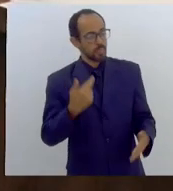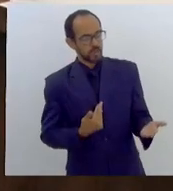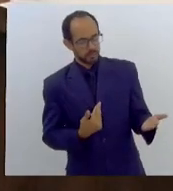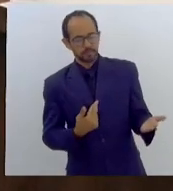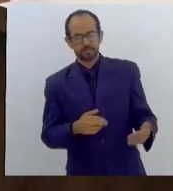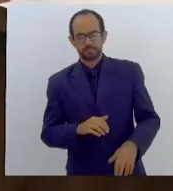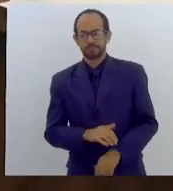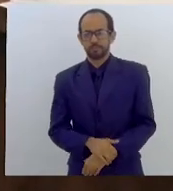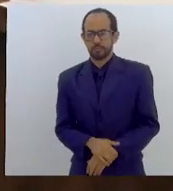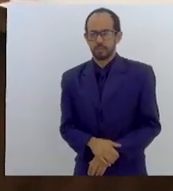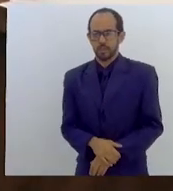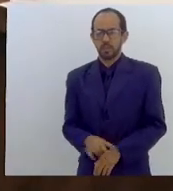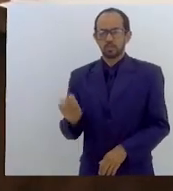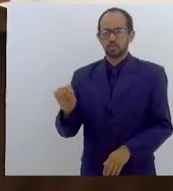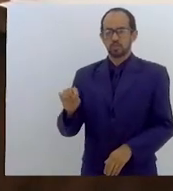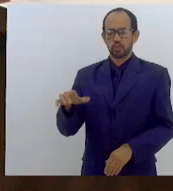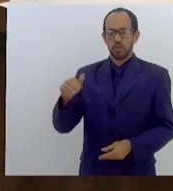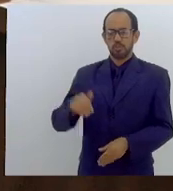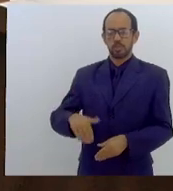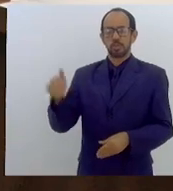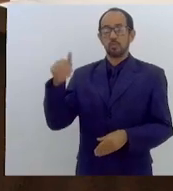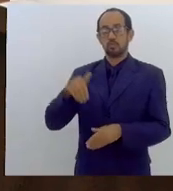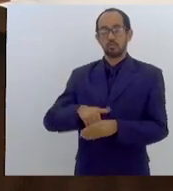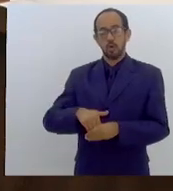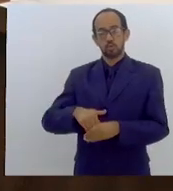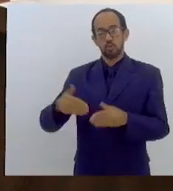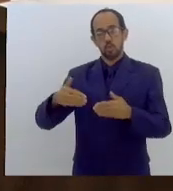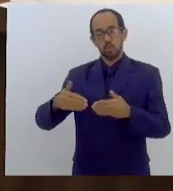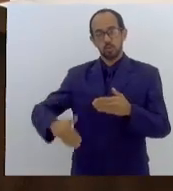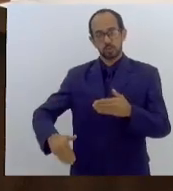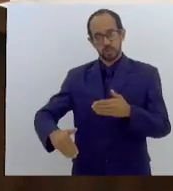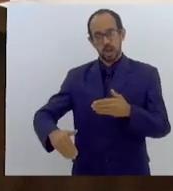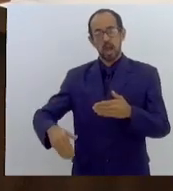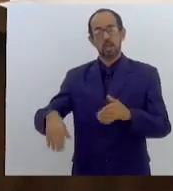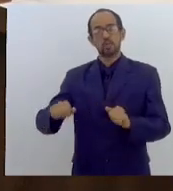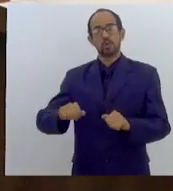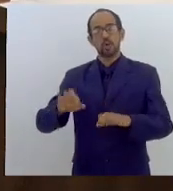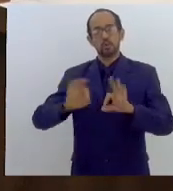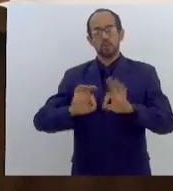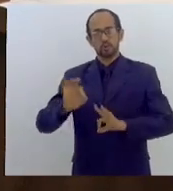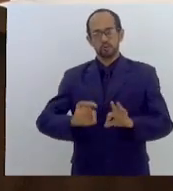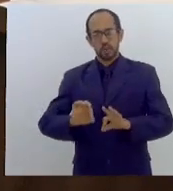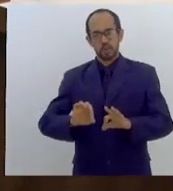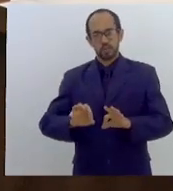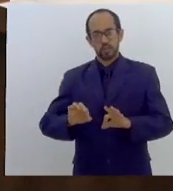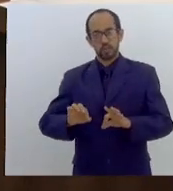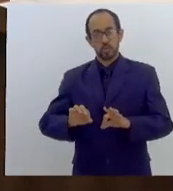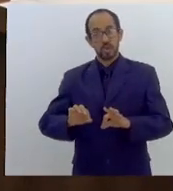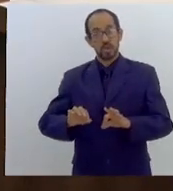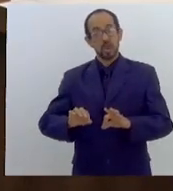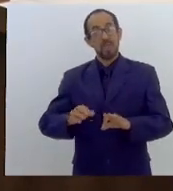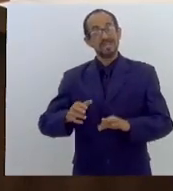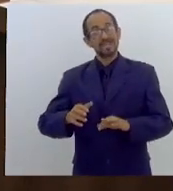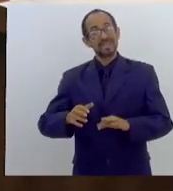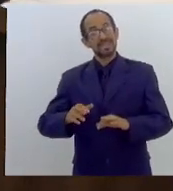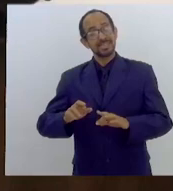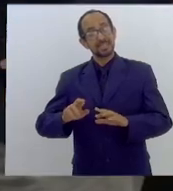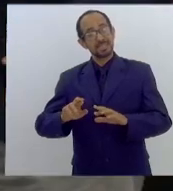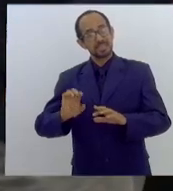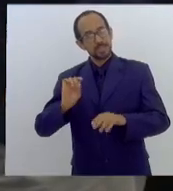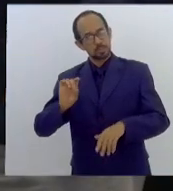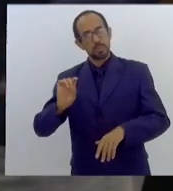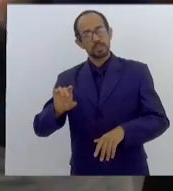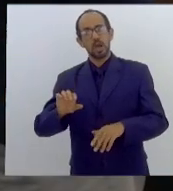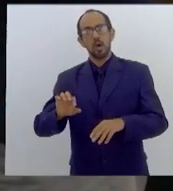para consignar o voto contrário ao projeto e salvo os destaques. Questão de ordem, a bancada, presidente, do PSOL. Questão de ordem,